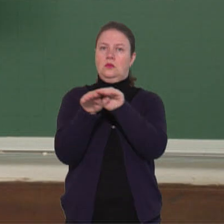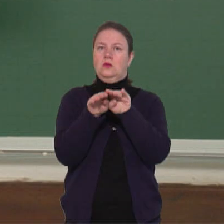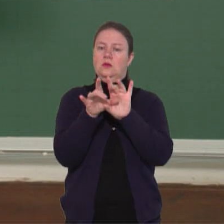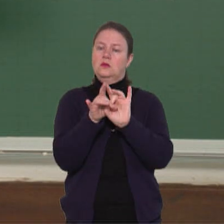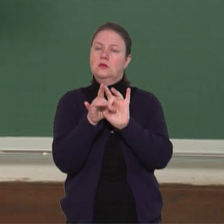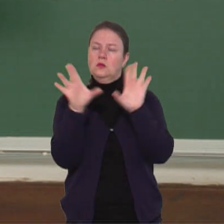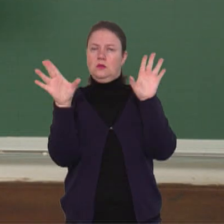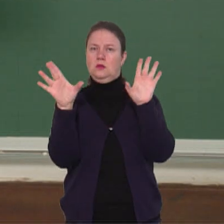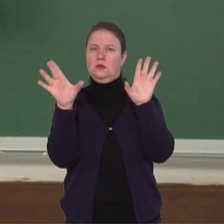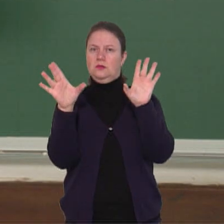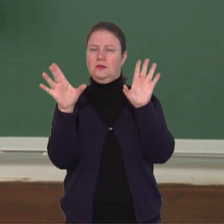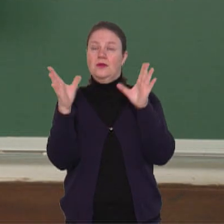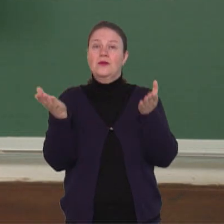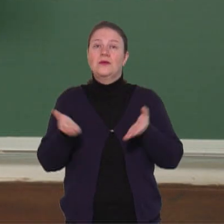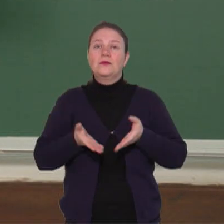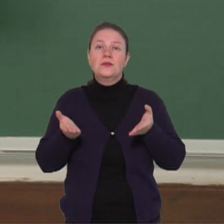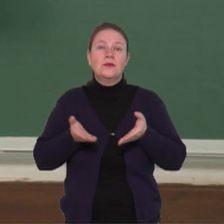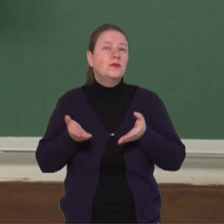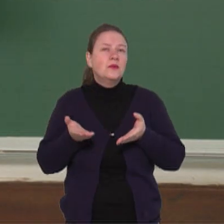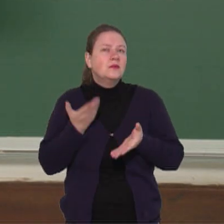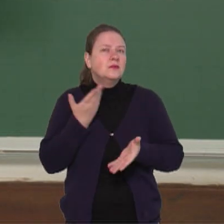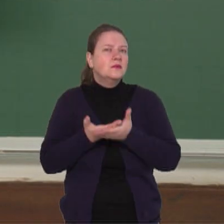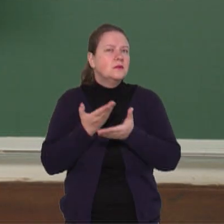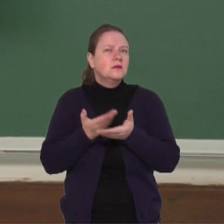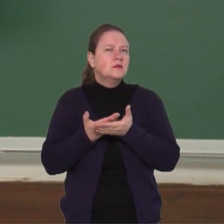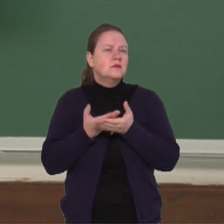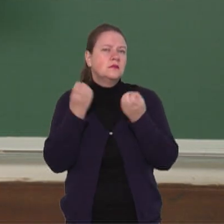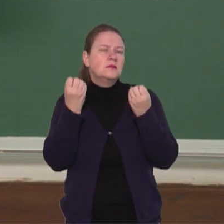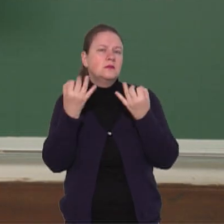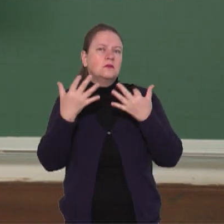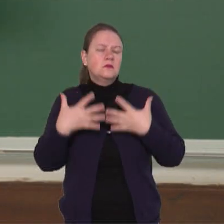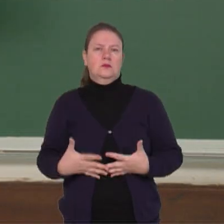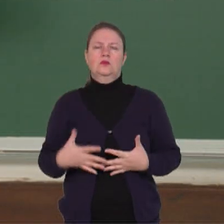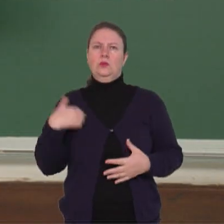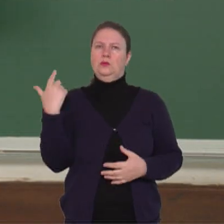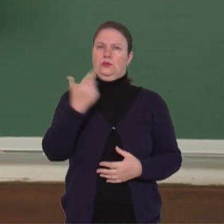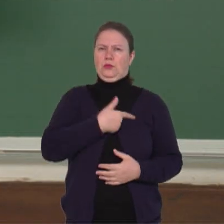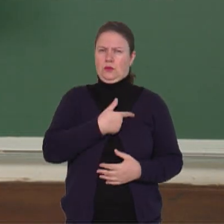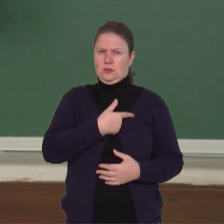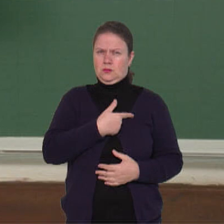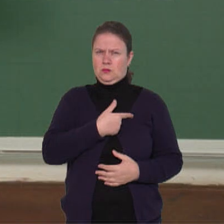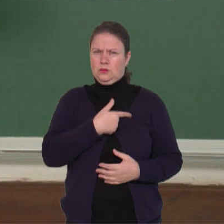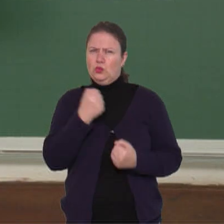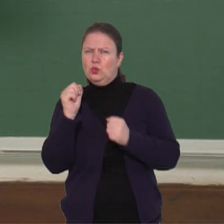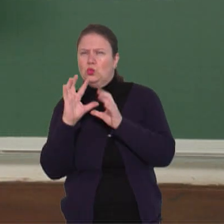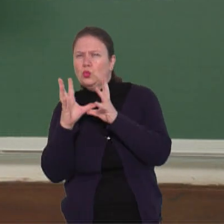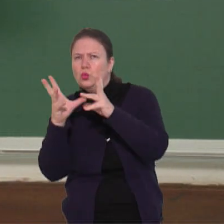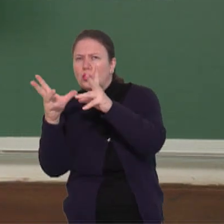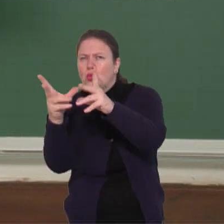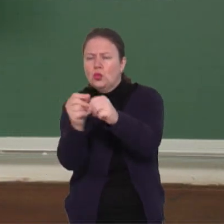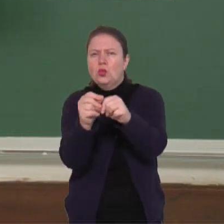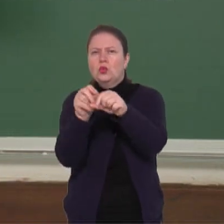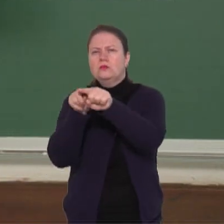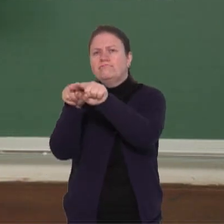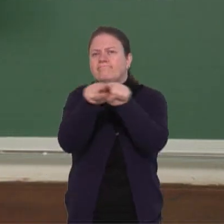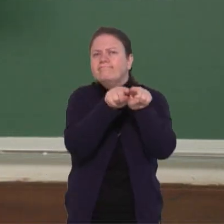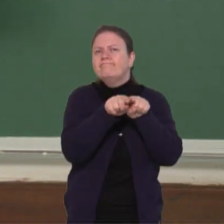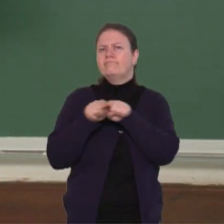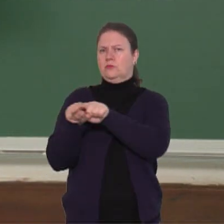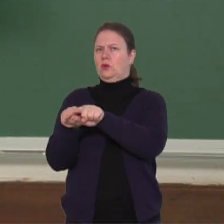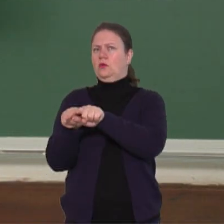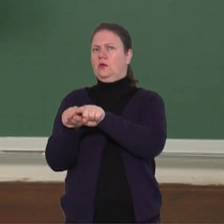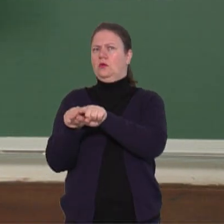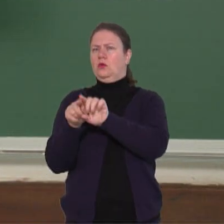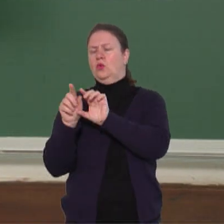nossa problemática para a aula de hoje. Será que realmente nós somos iguais? Todos iguais? Será que a gente